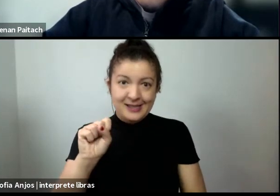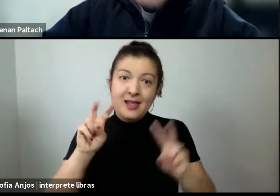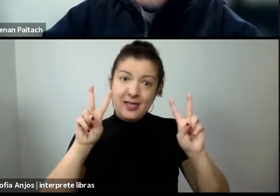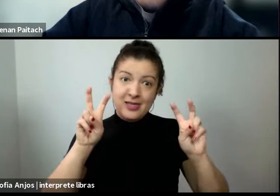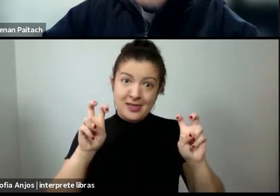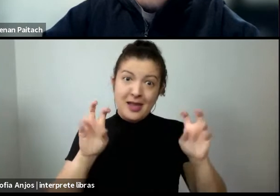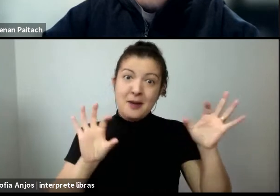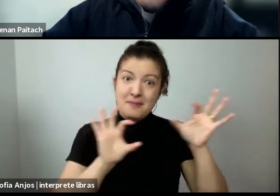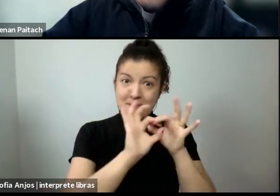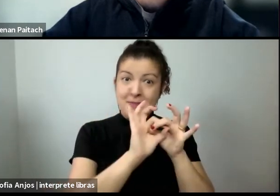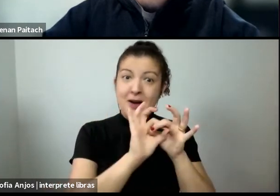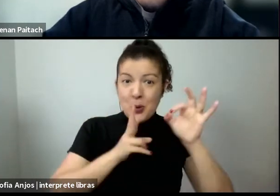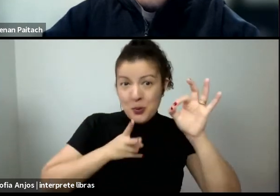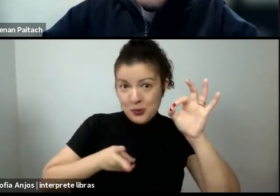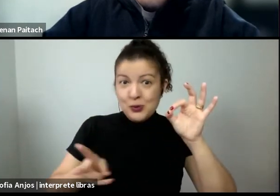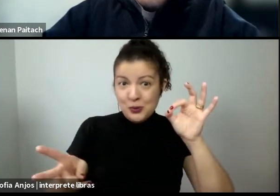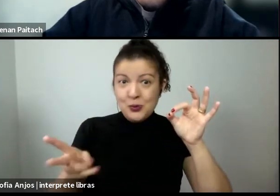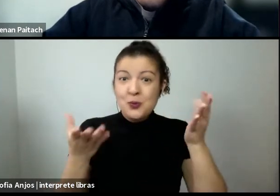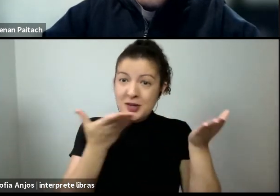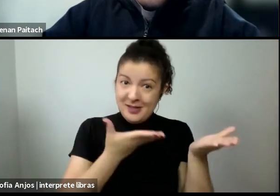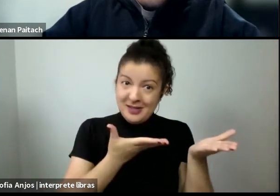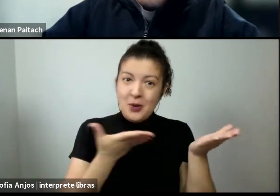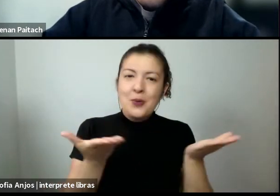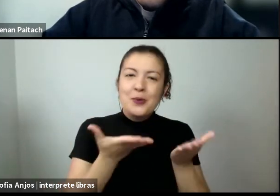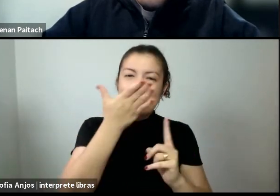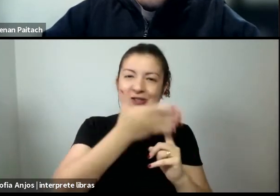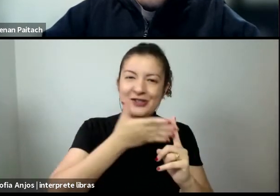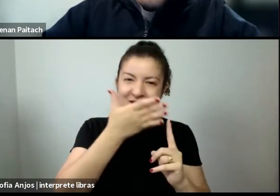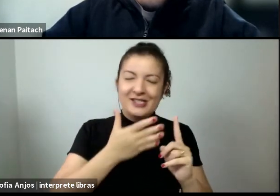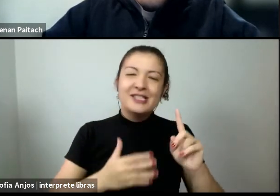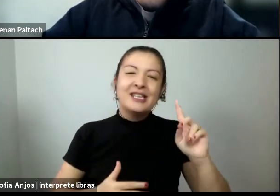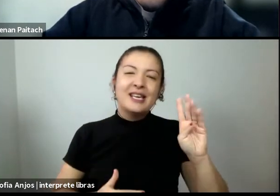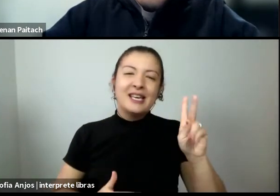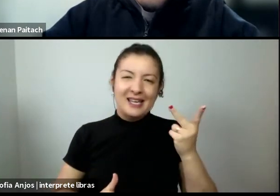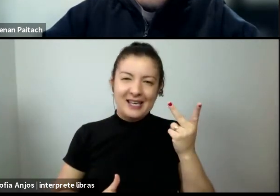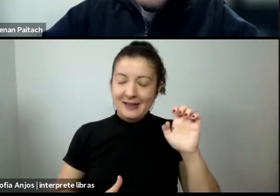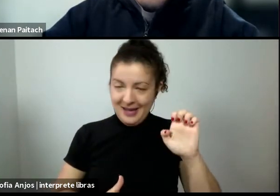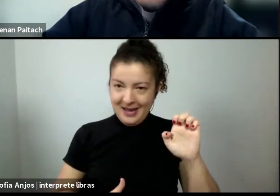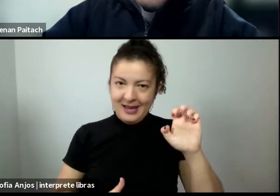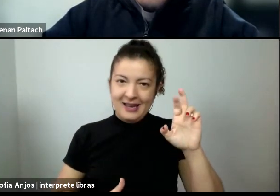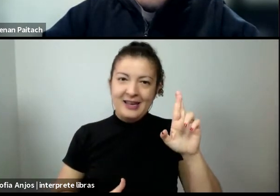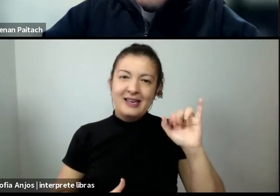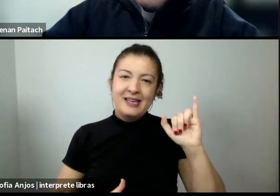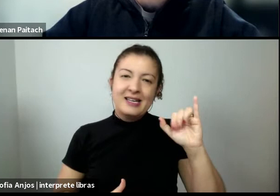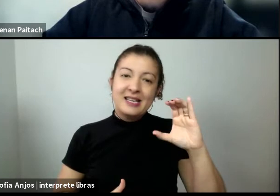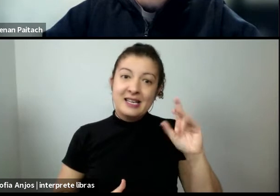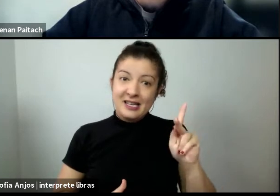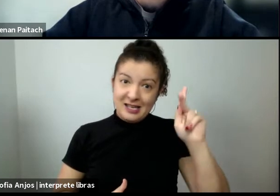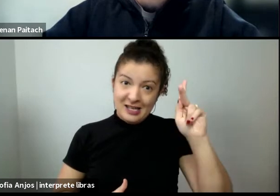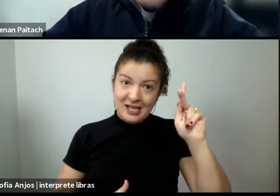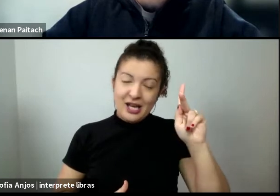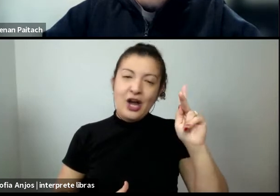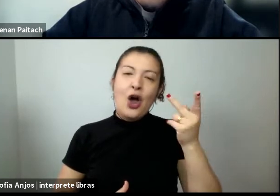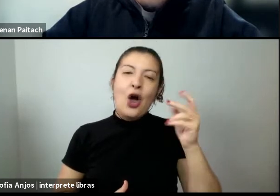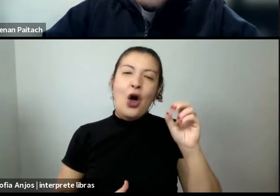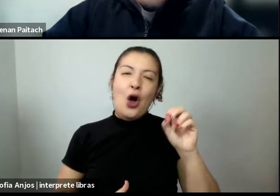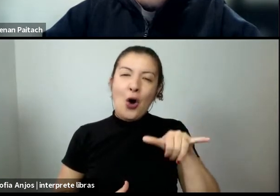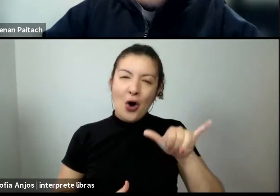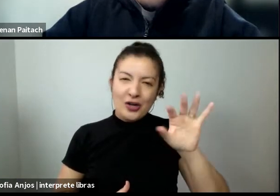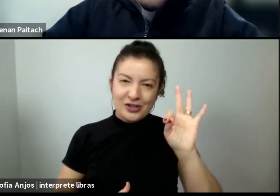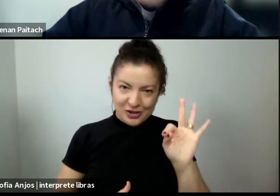pela fala do Erich e Hoyt, e acho que teremos então uma discussão muito rica, muito proveitosa aí